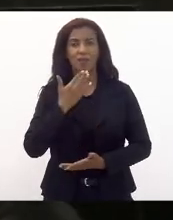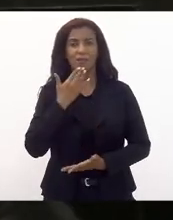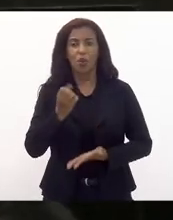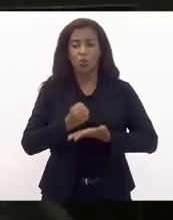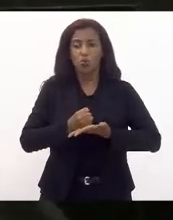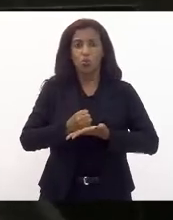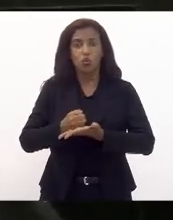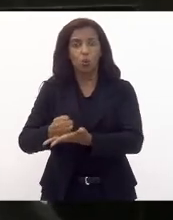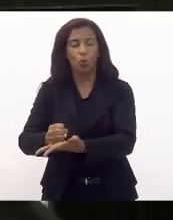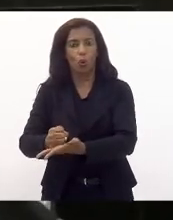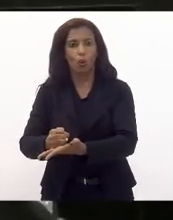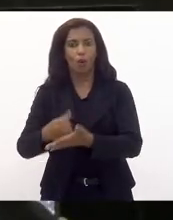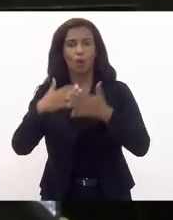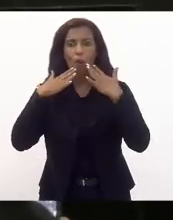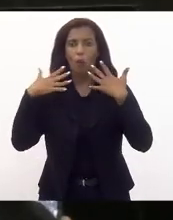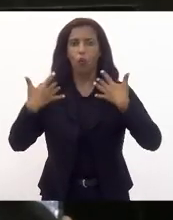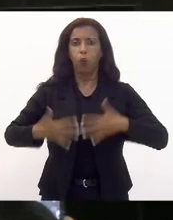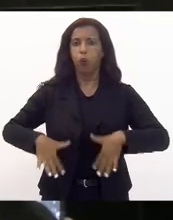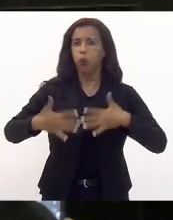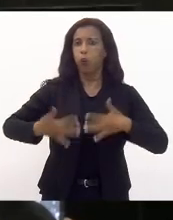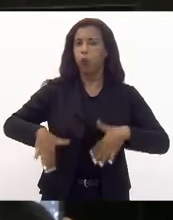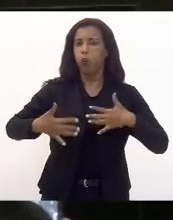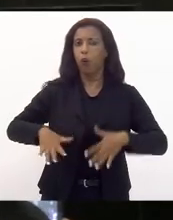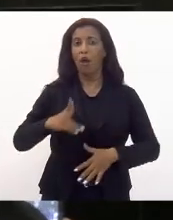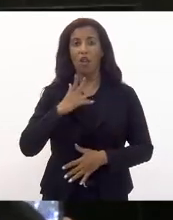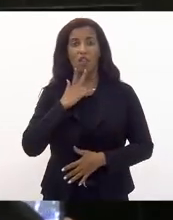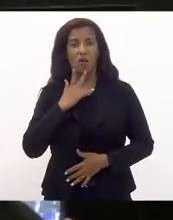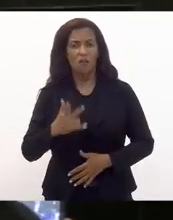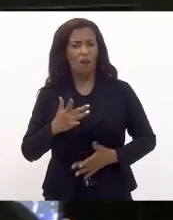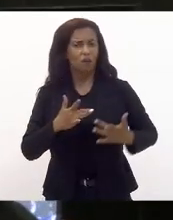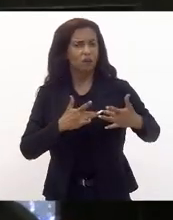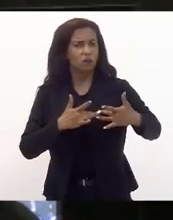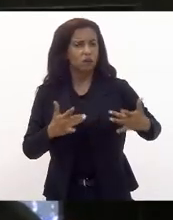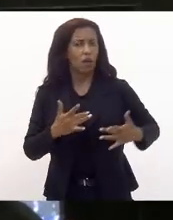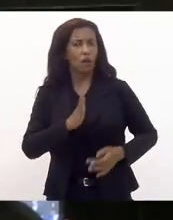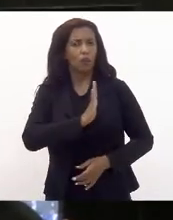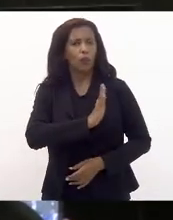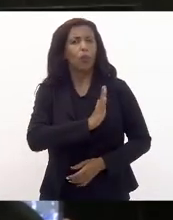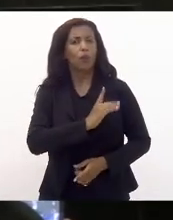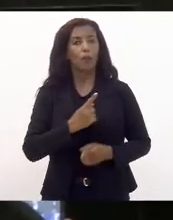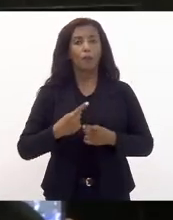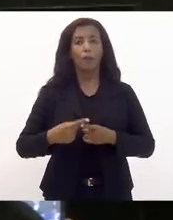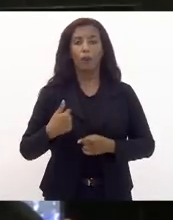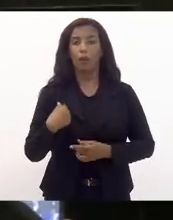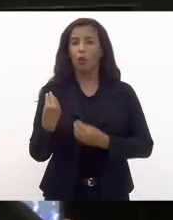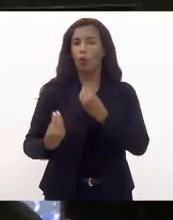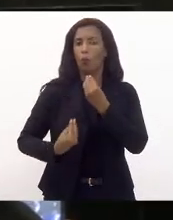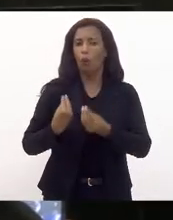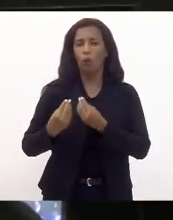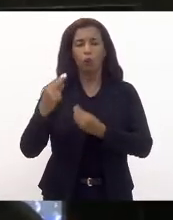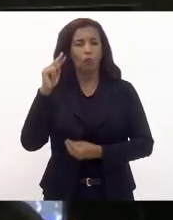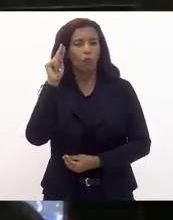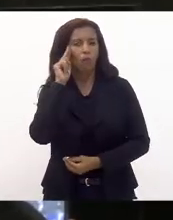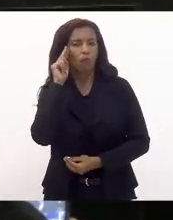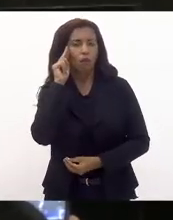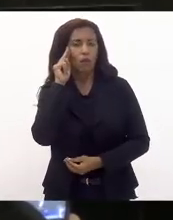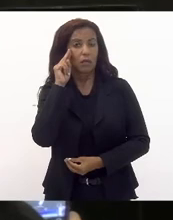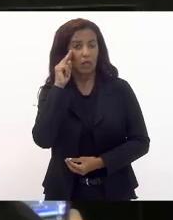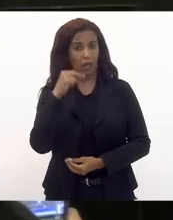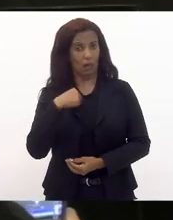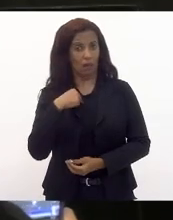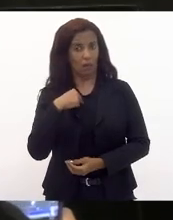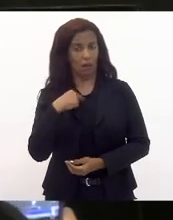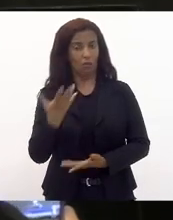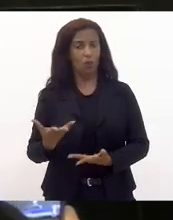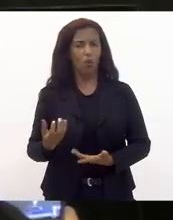um pedido de socorro e eu falo isso com muita sensibilidade no meu coração porque eu como militar das Forças Armadas do